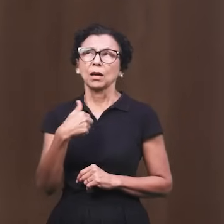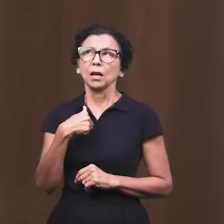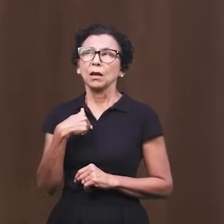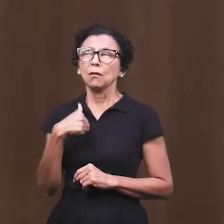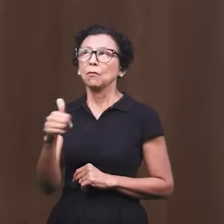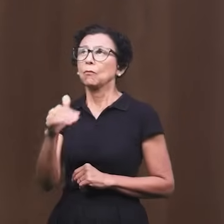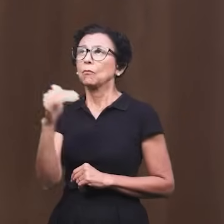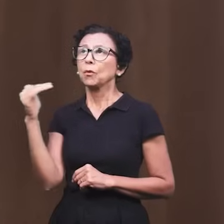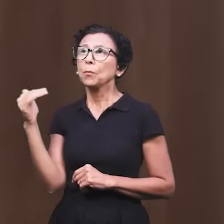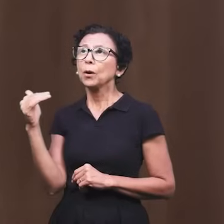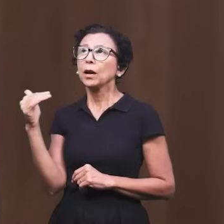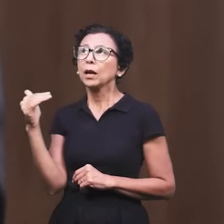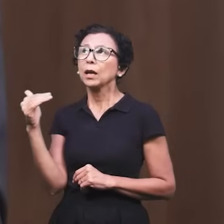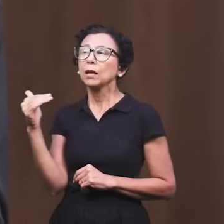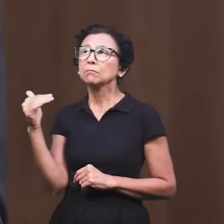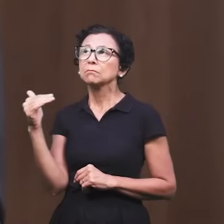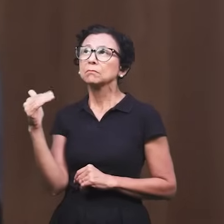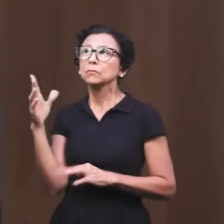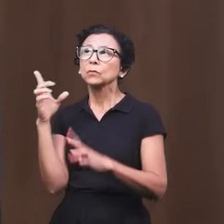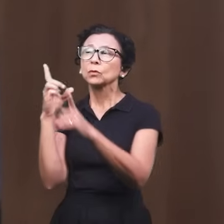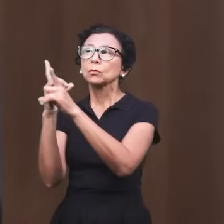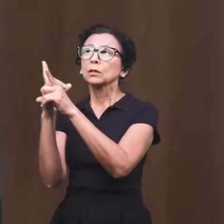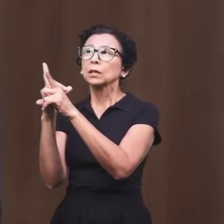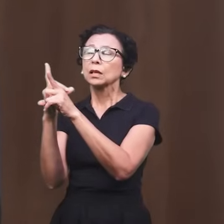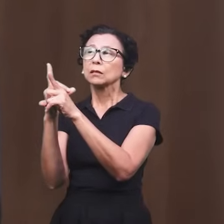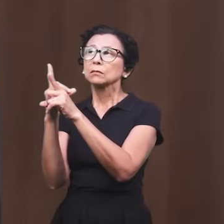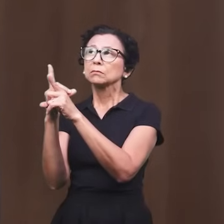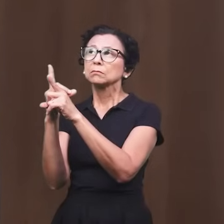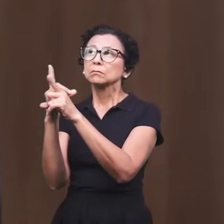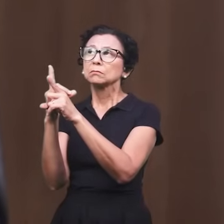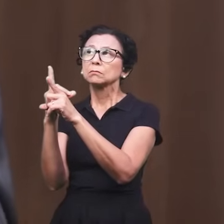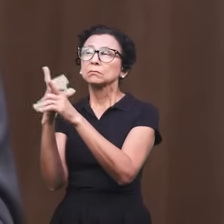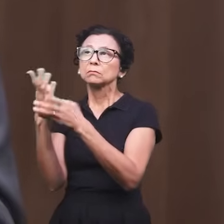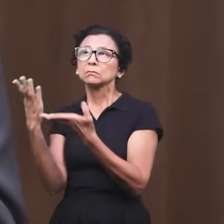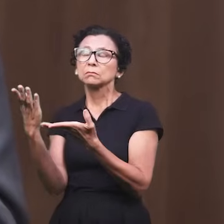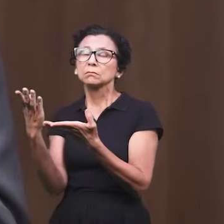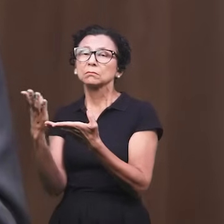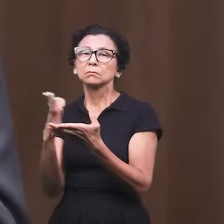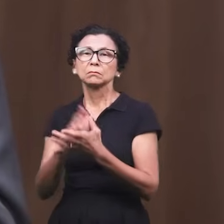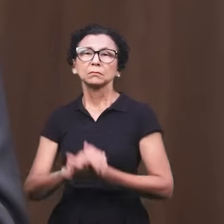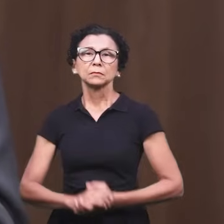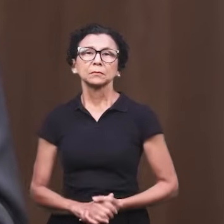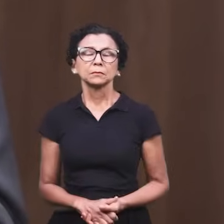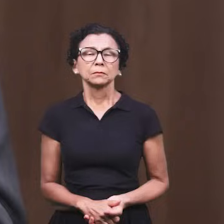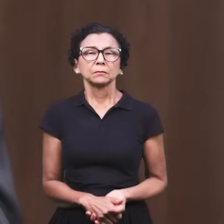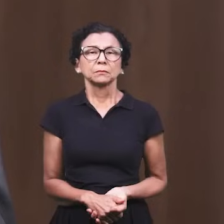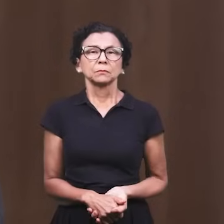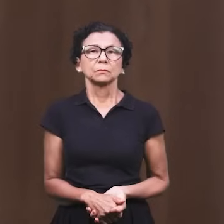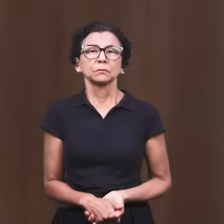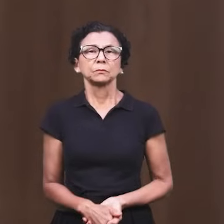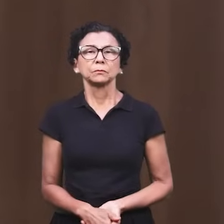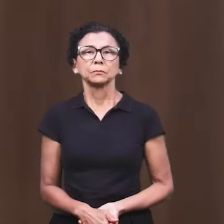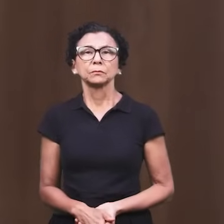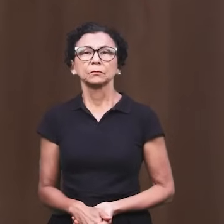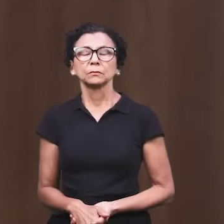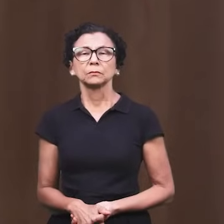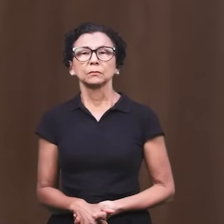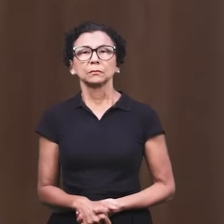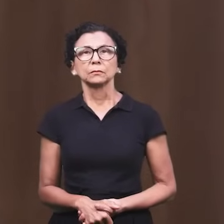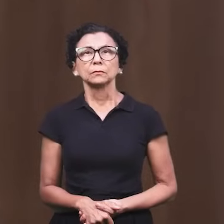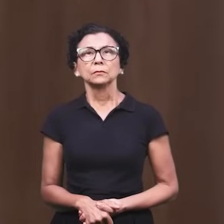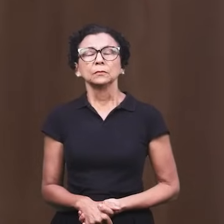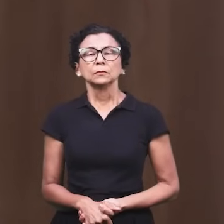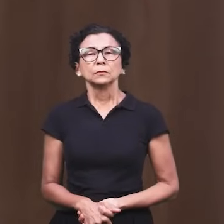irei a ela, mas ela não virá a mim mais. Então, quando a gente vê que Deus determinou, que